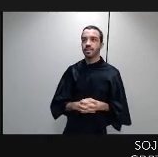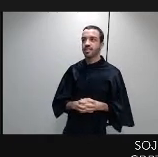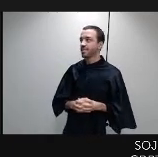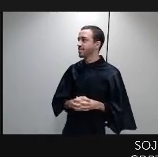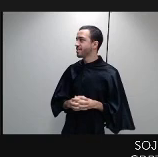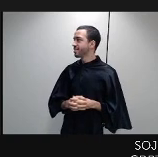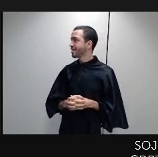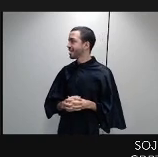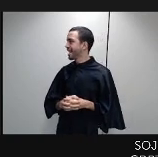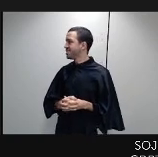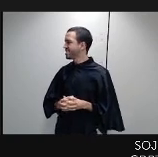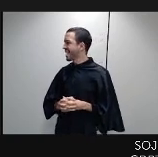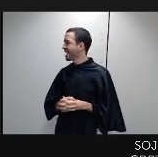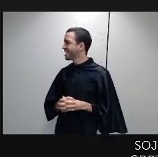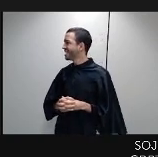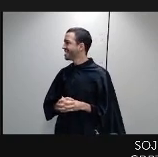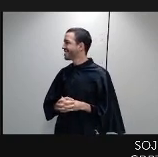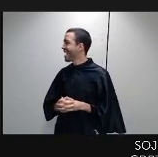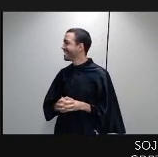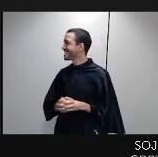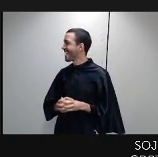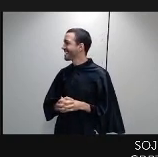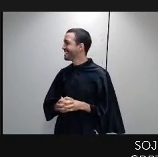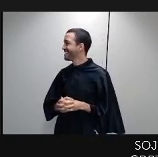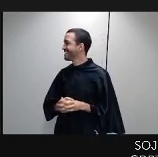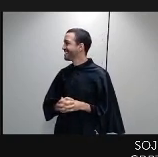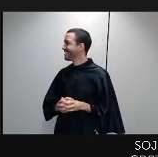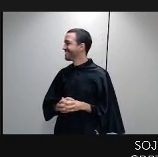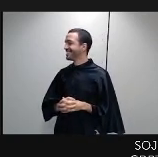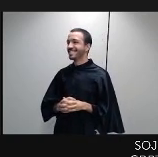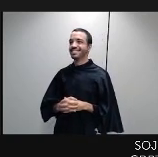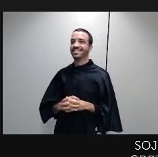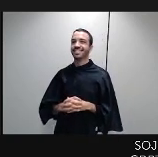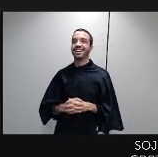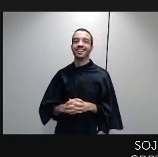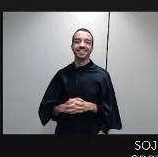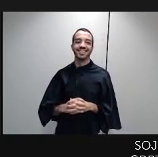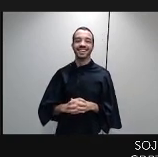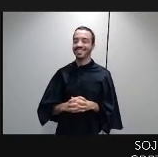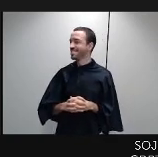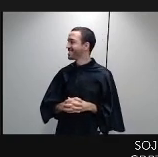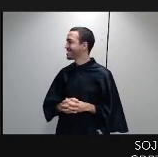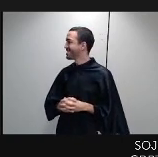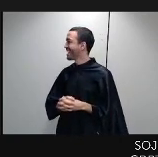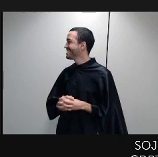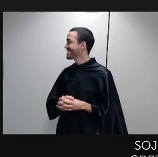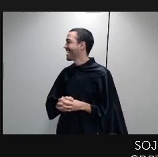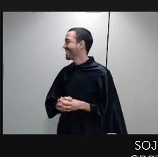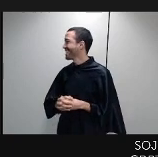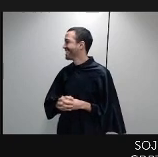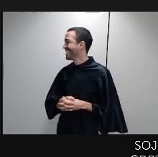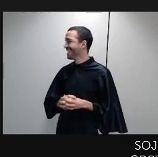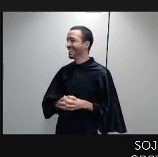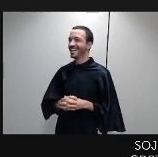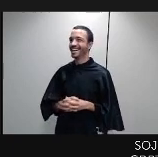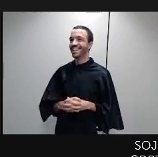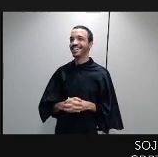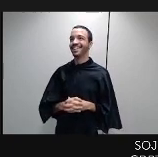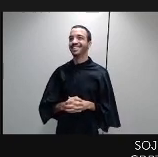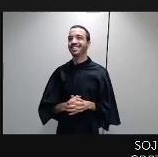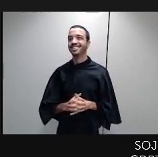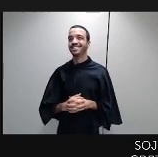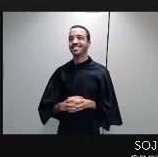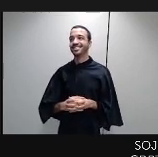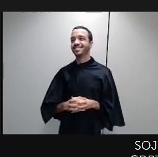nossa palavra para ministrar Regina é só um minutinho ele se o Gurgel